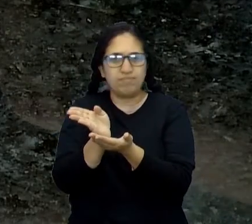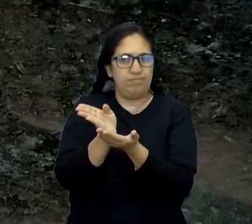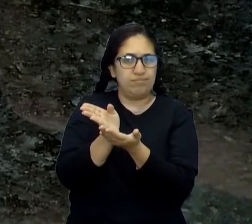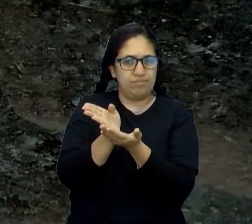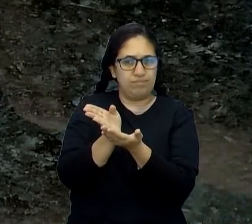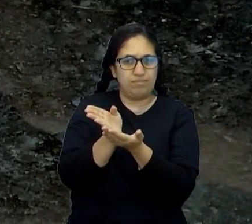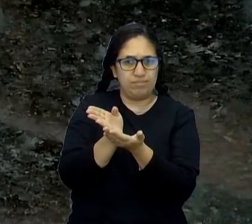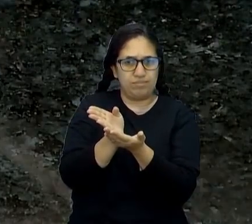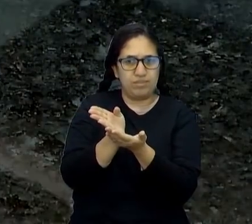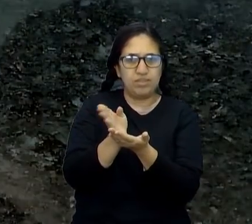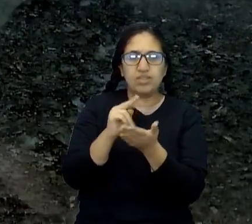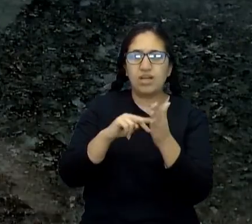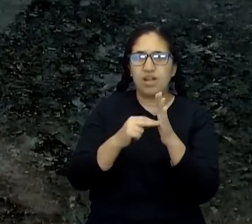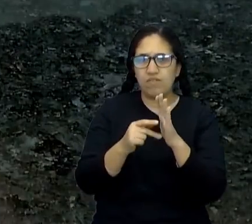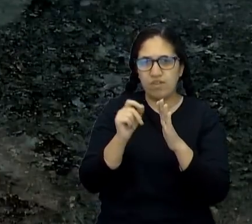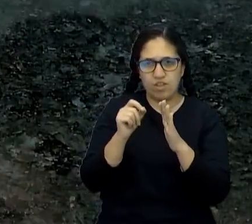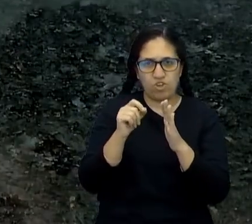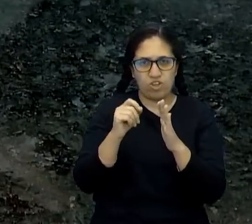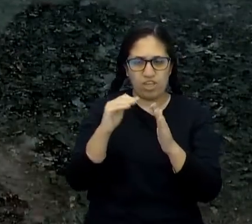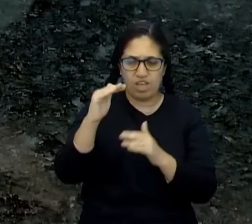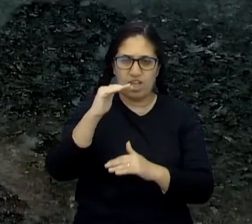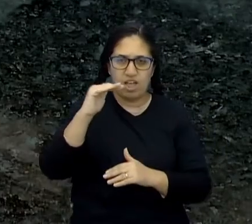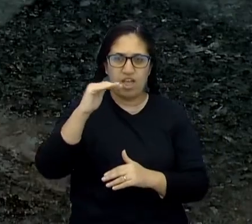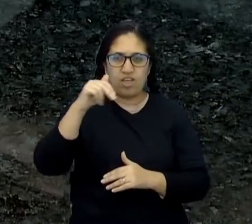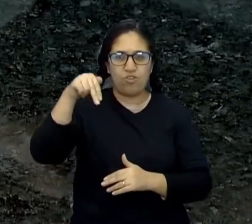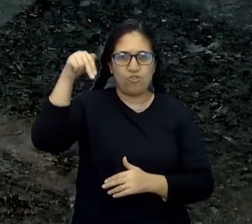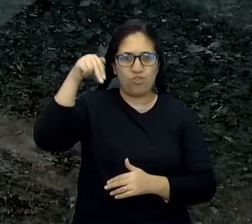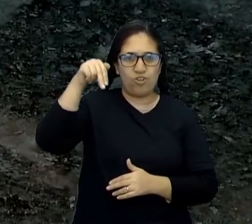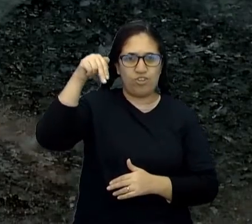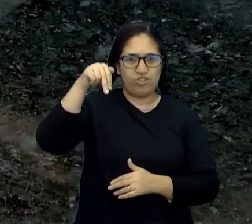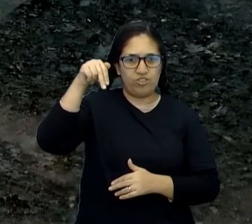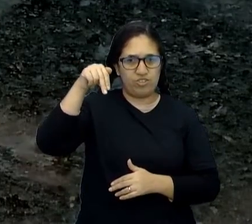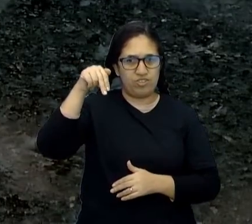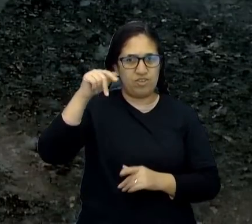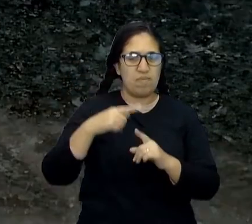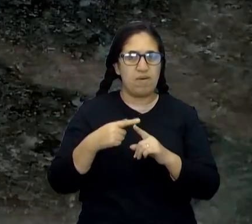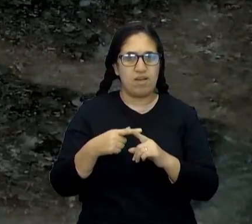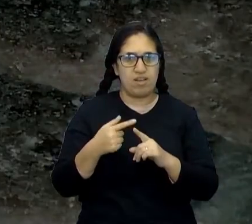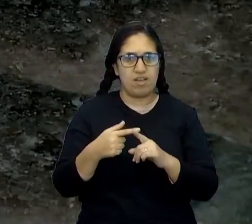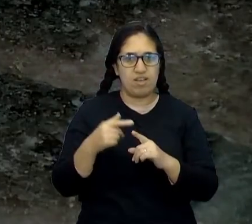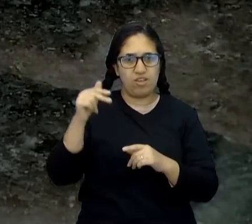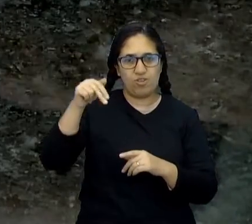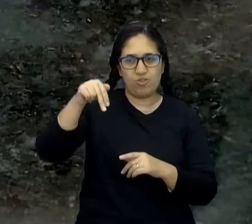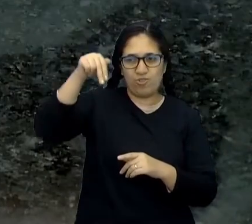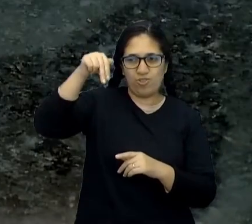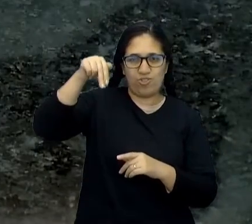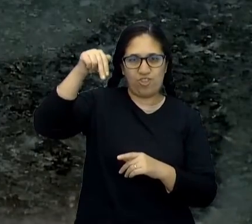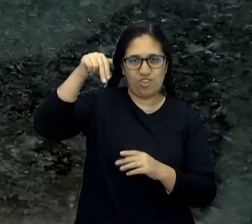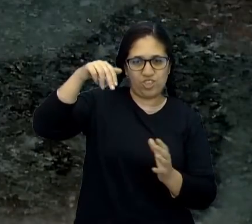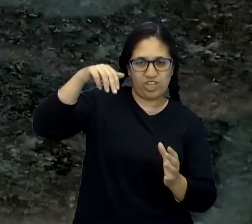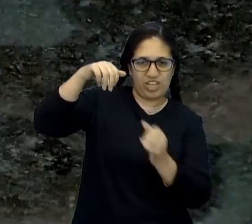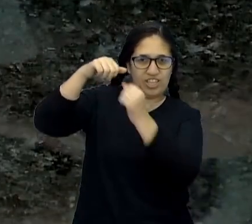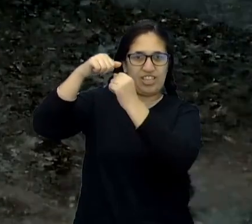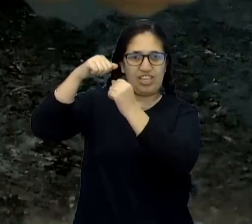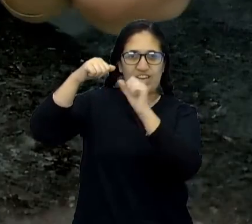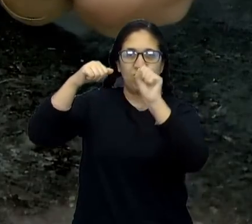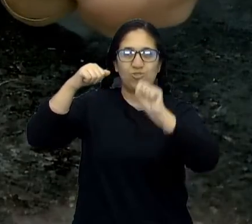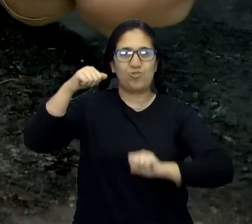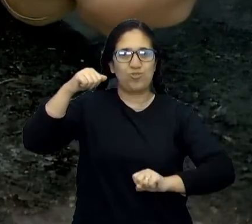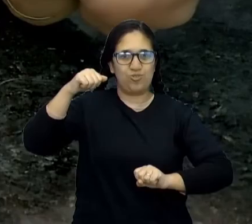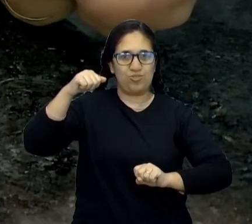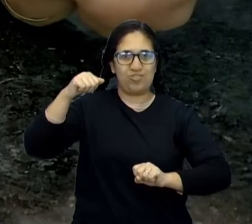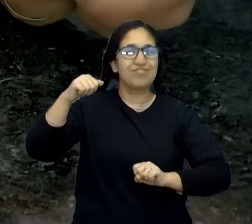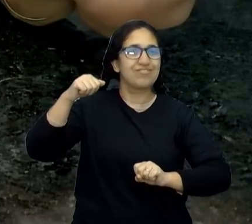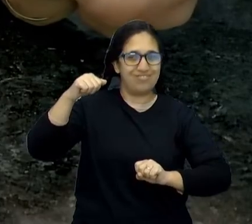cima. Significa que aqui, ó, é o norte. Por quê? O norte atrai o sul, é uma propriedade. E